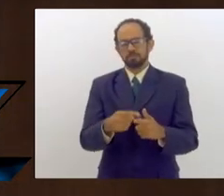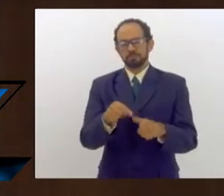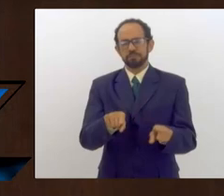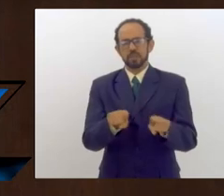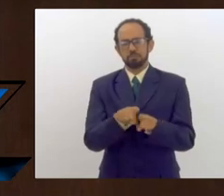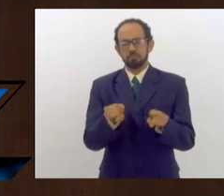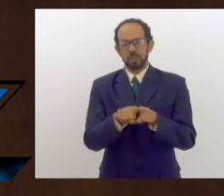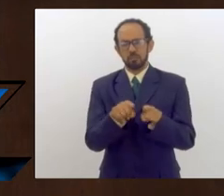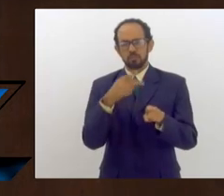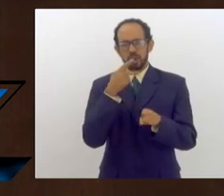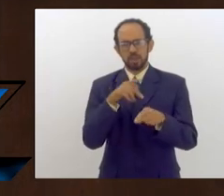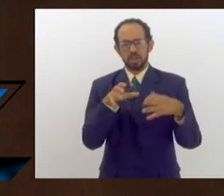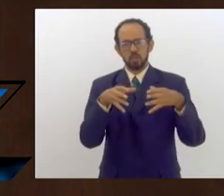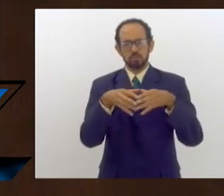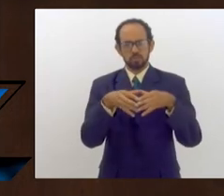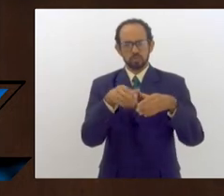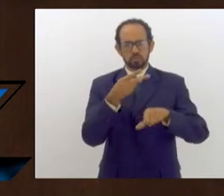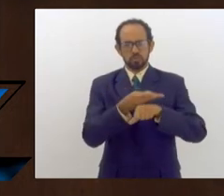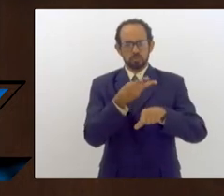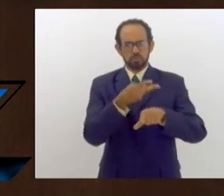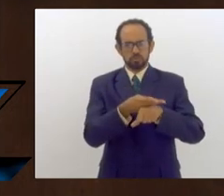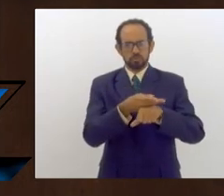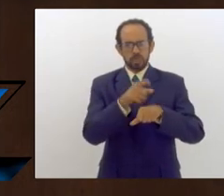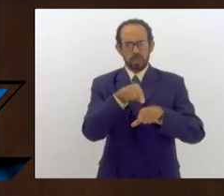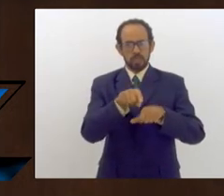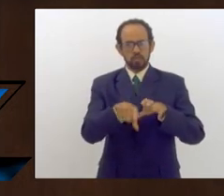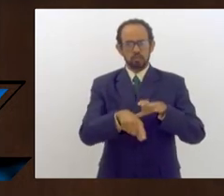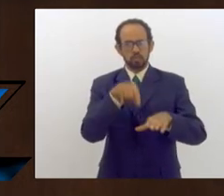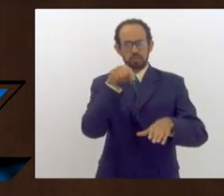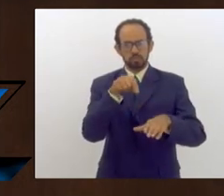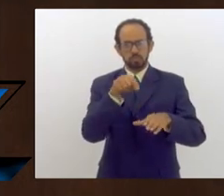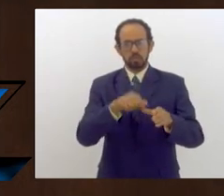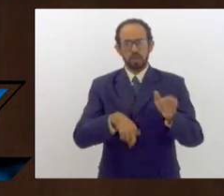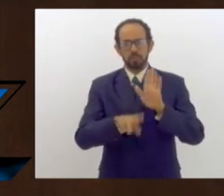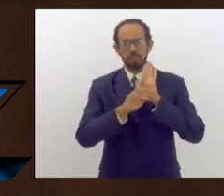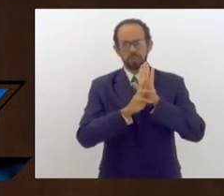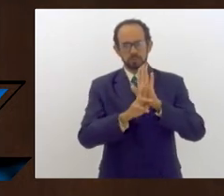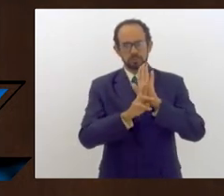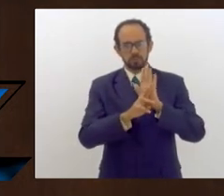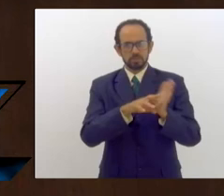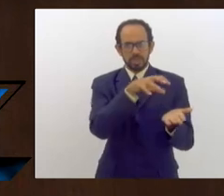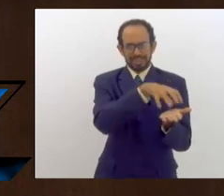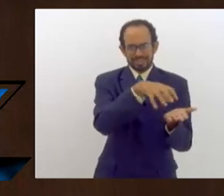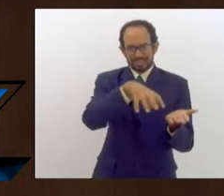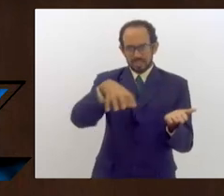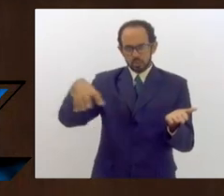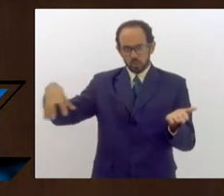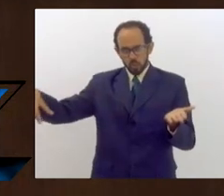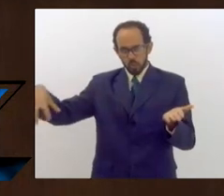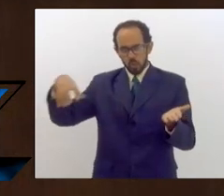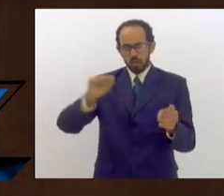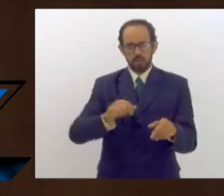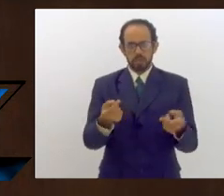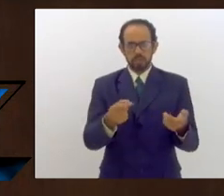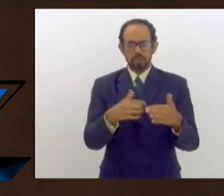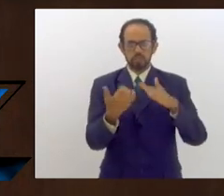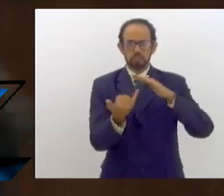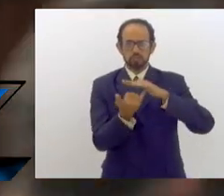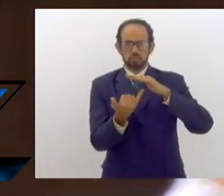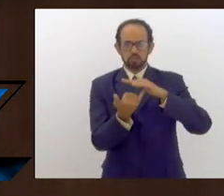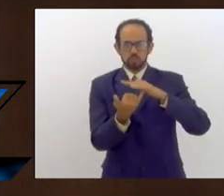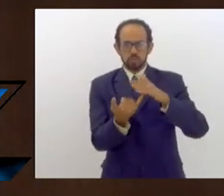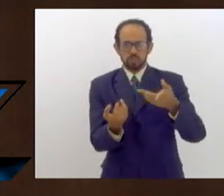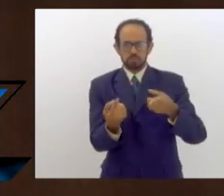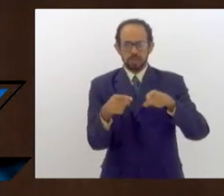que a comissão de premiação será constituída por um representante de cada setor órgão público entidade parceira que participa das ações